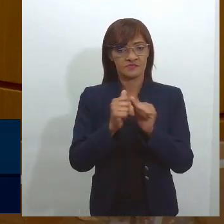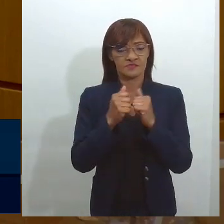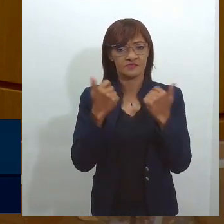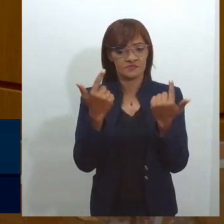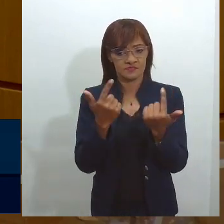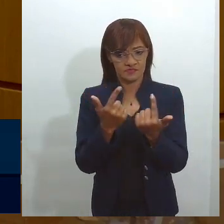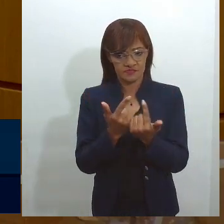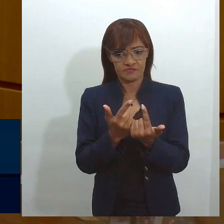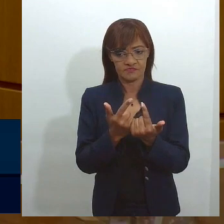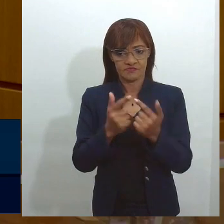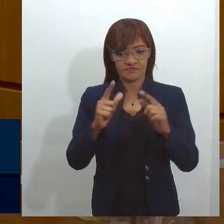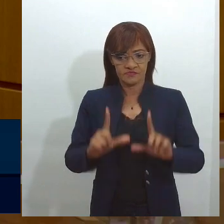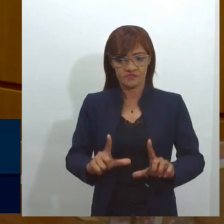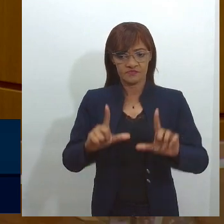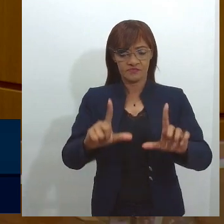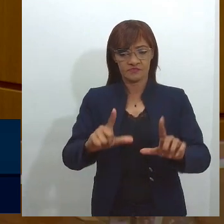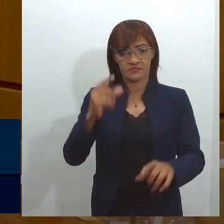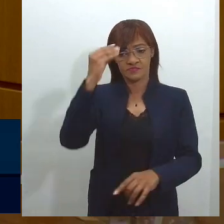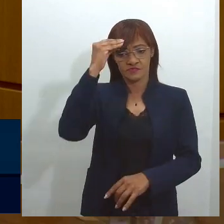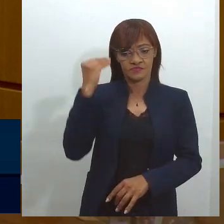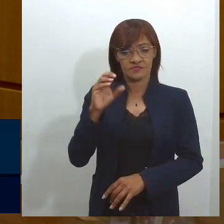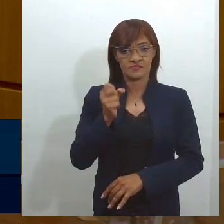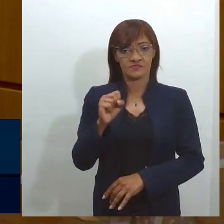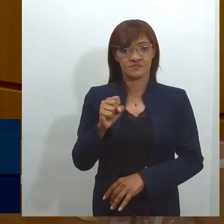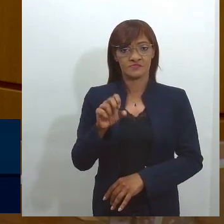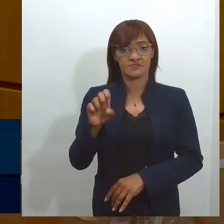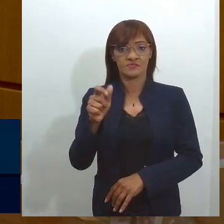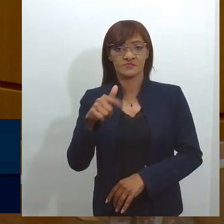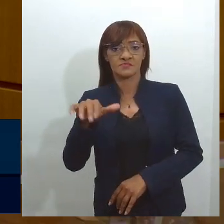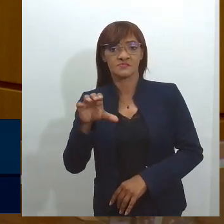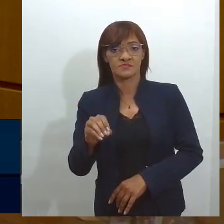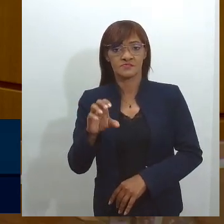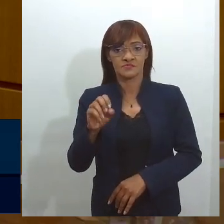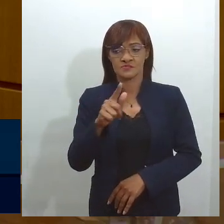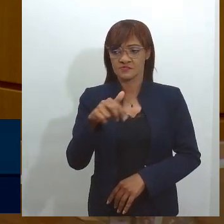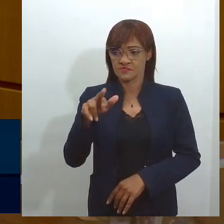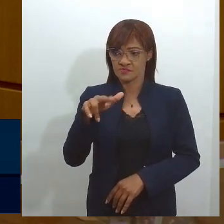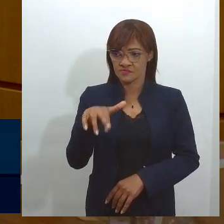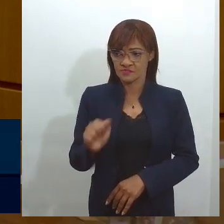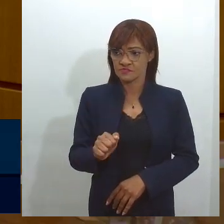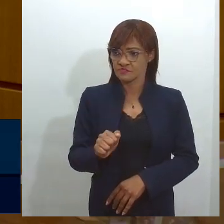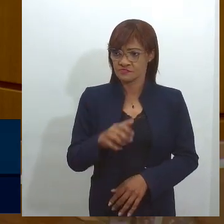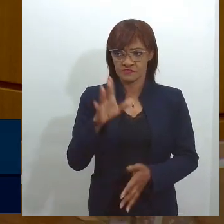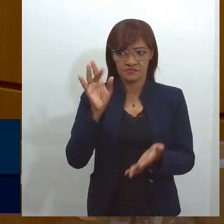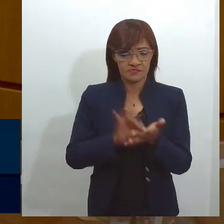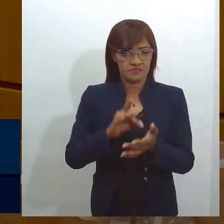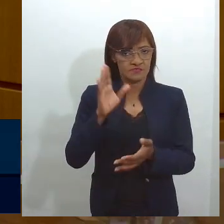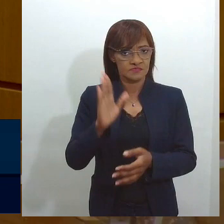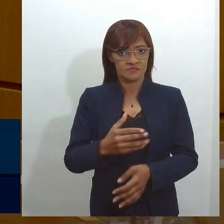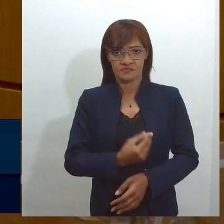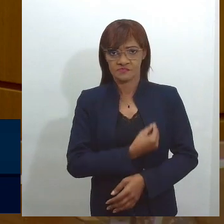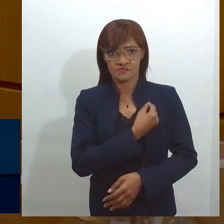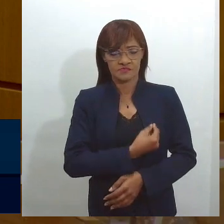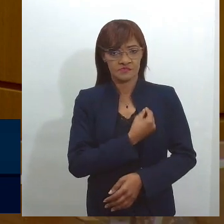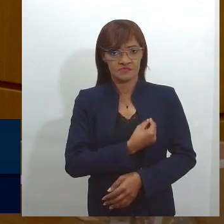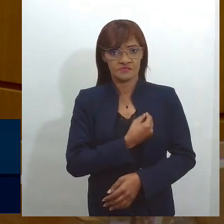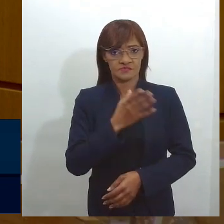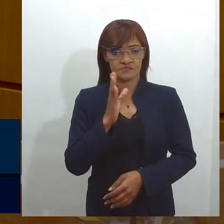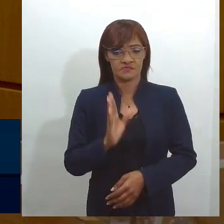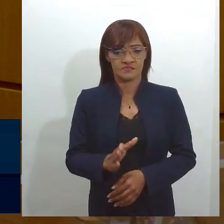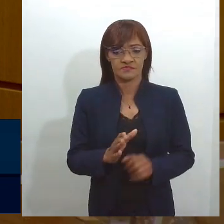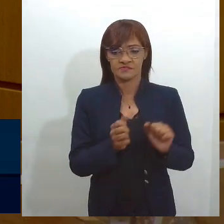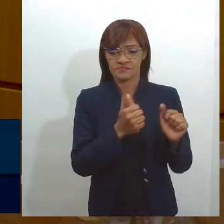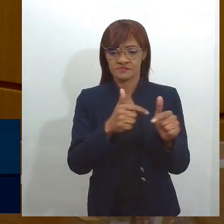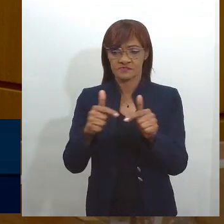sergipana a Silvio de Oliveira, um homem cuja trajetória de vida e realizações servem como inspiração para todos